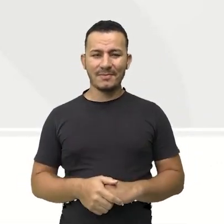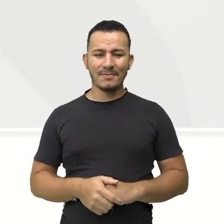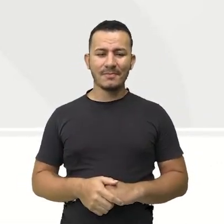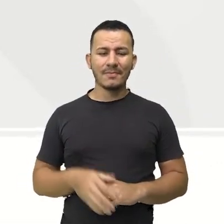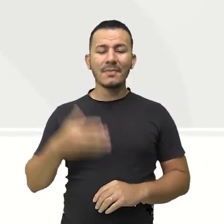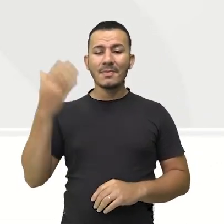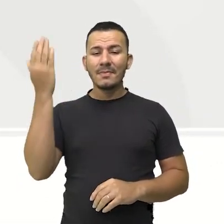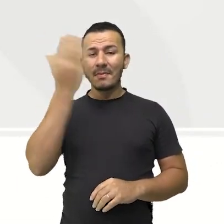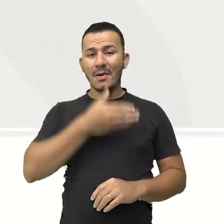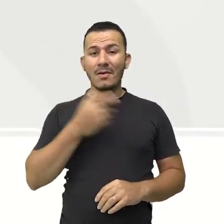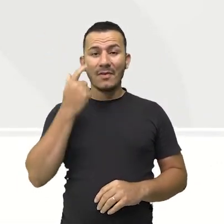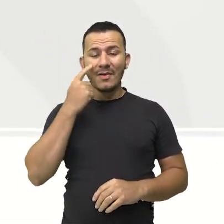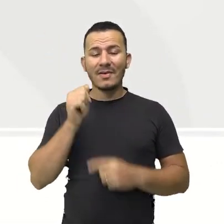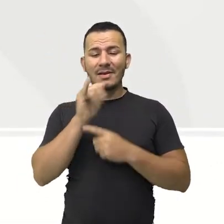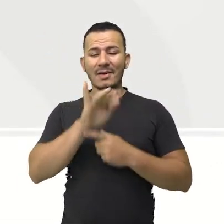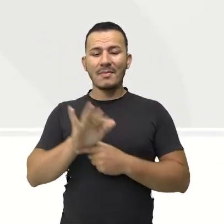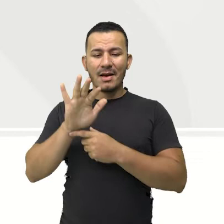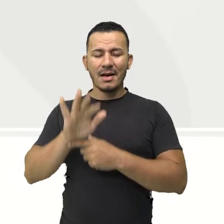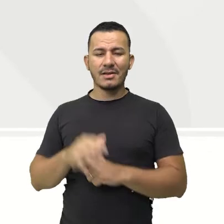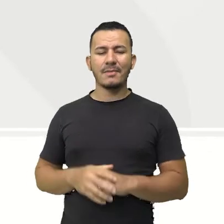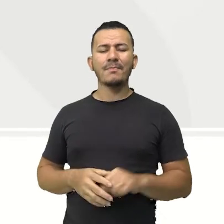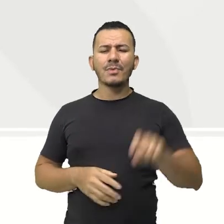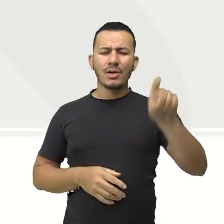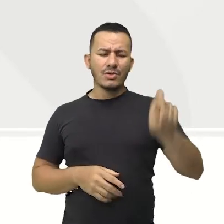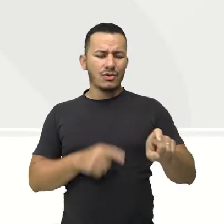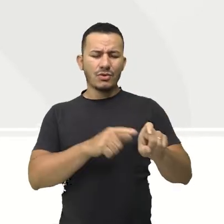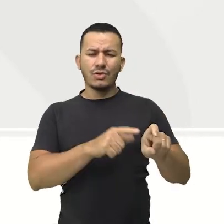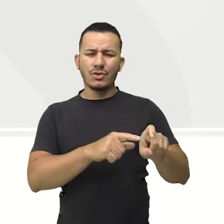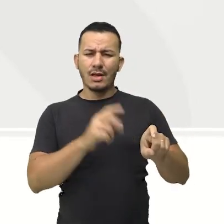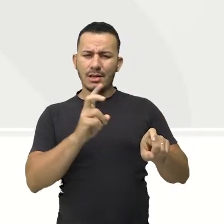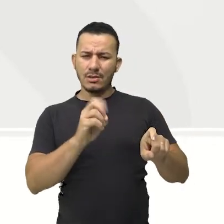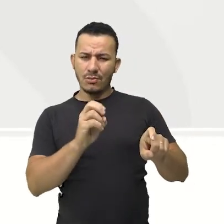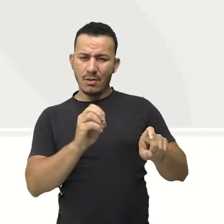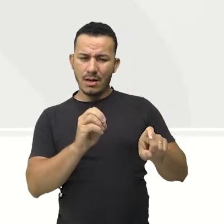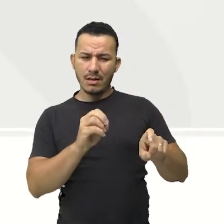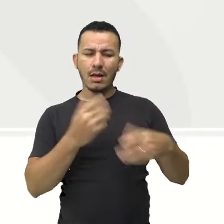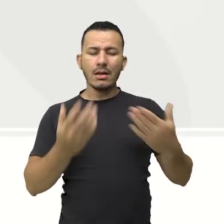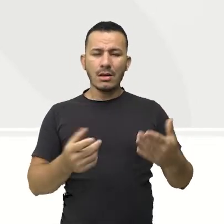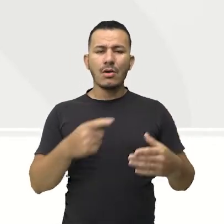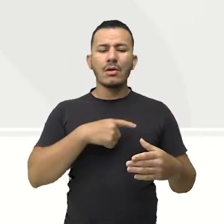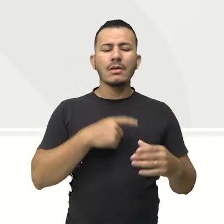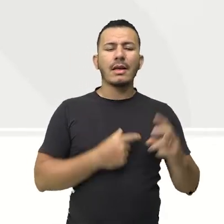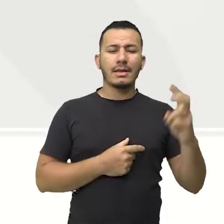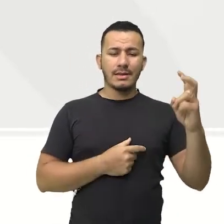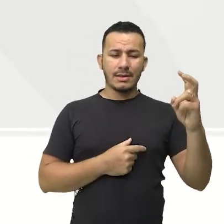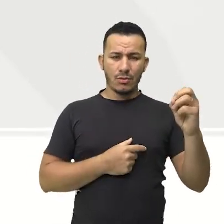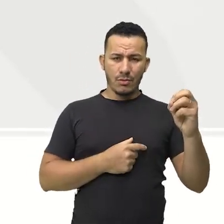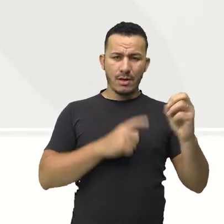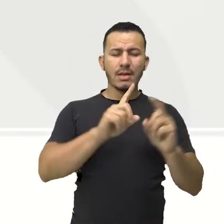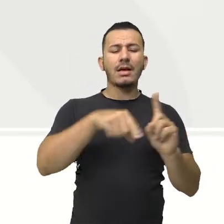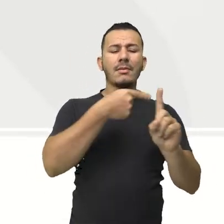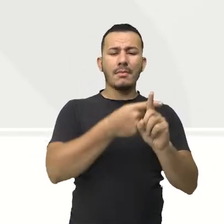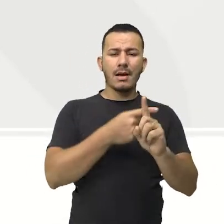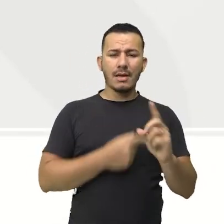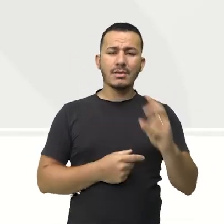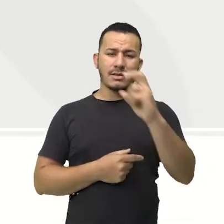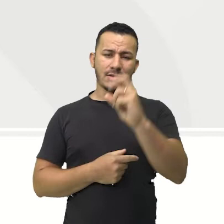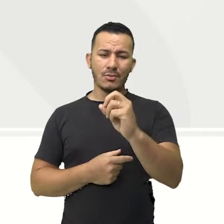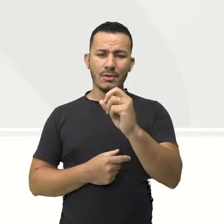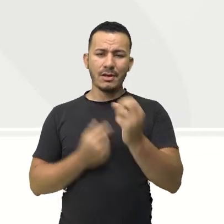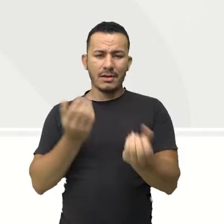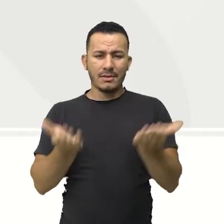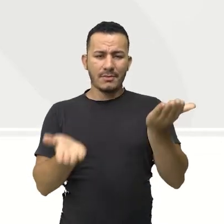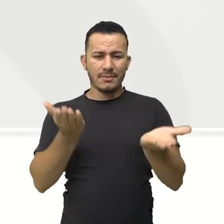aqui, ó, na imagem. Se x é 50, ó, eu teria aqui, então, um lado 50 mais